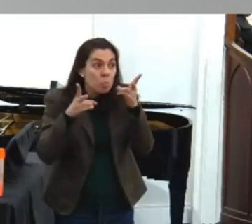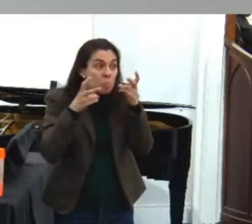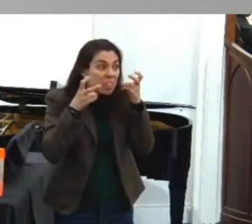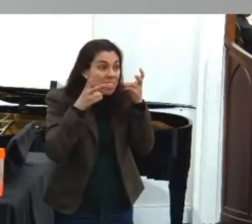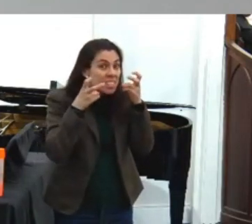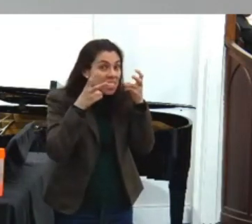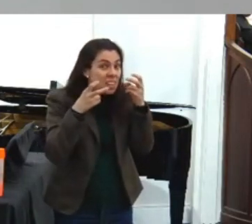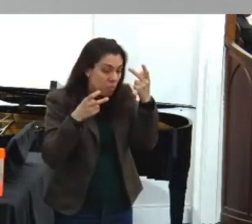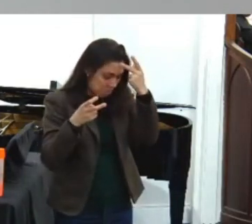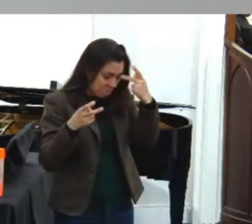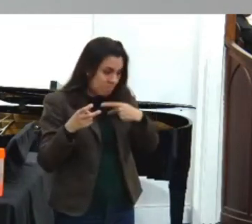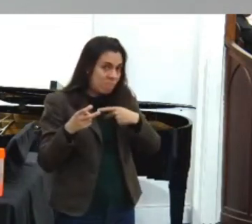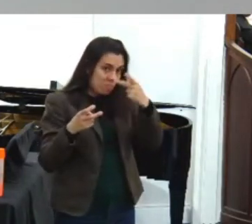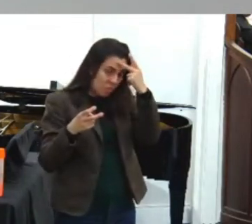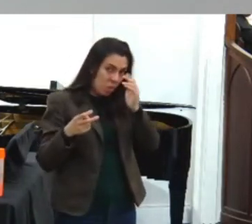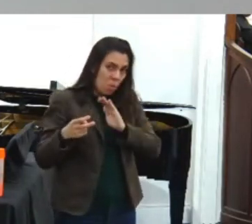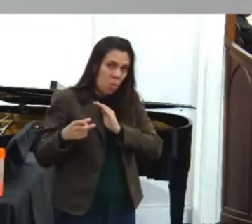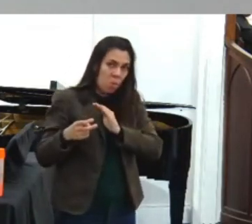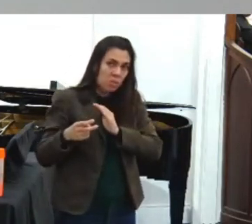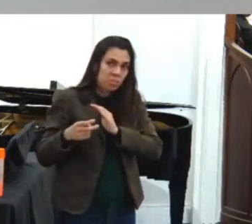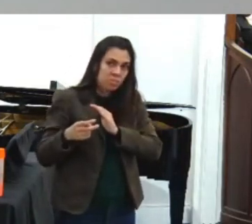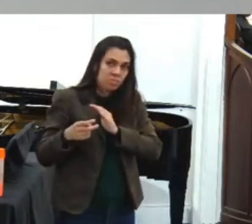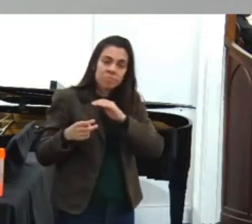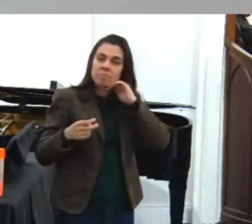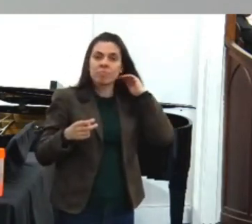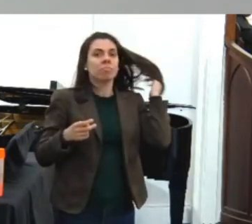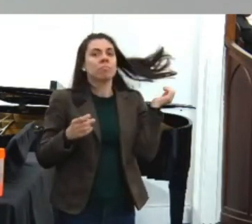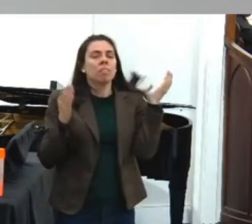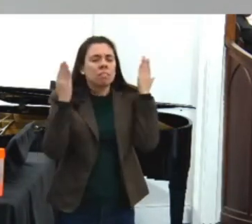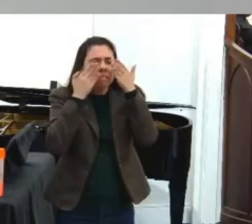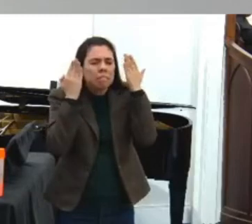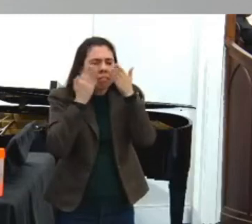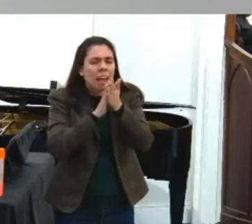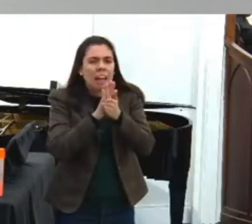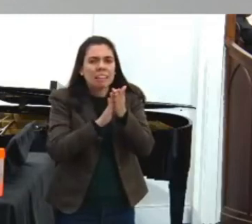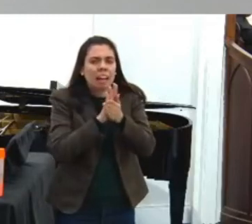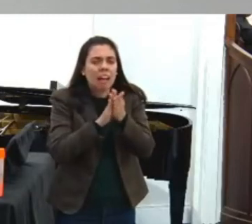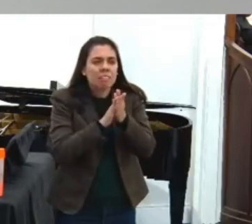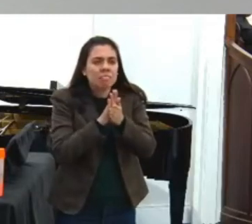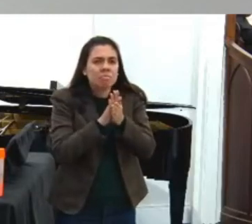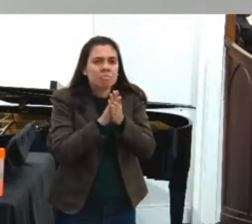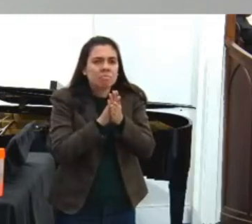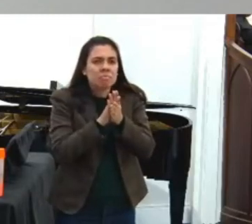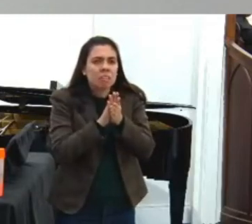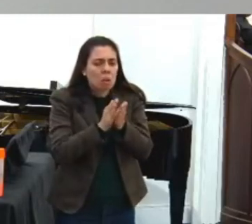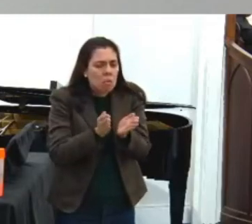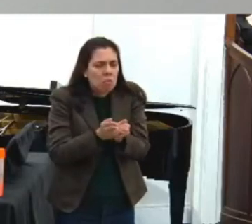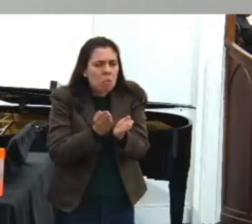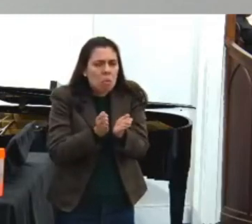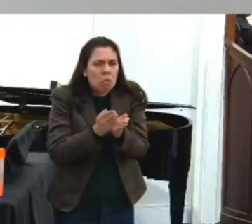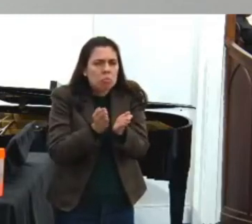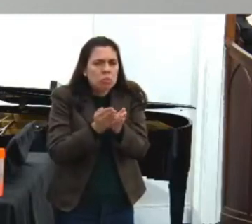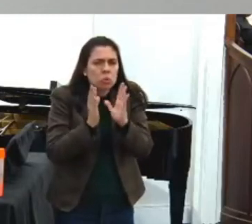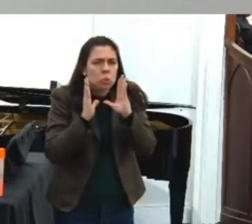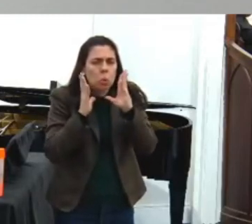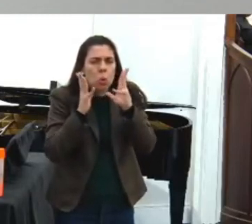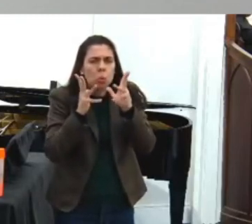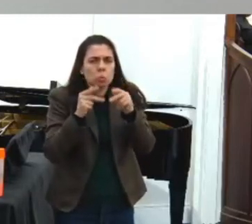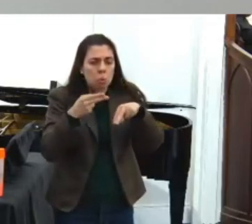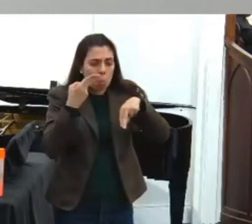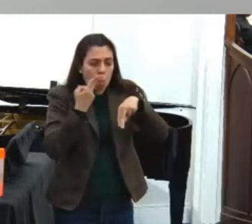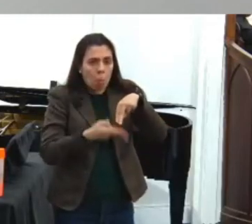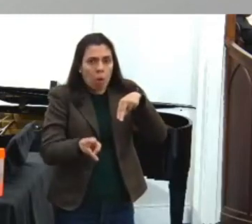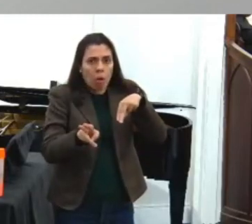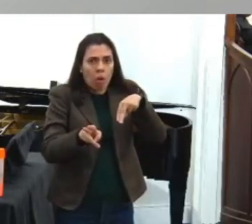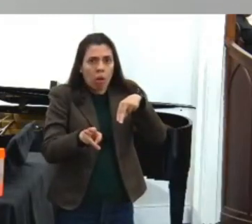miserável, pobre, cego e nu. Aconselho que você compre de mim